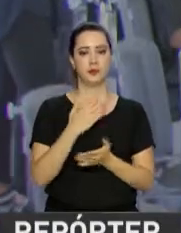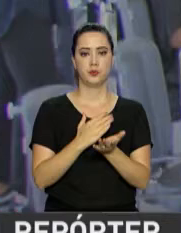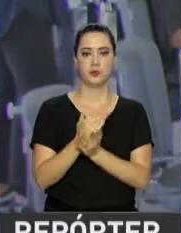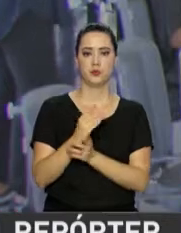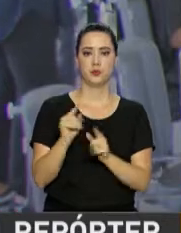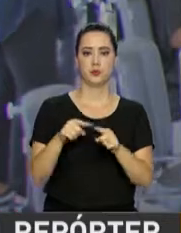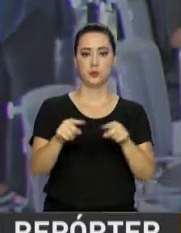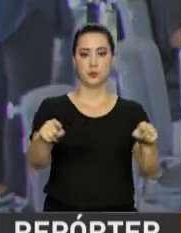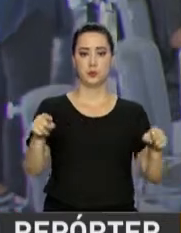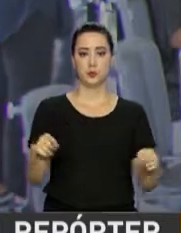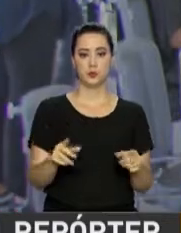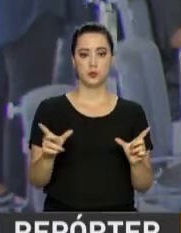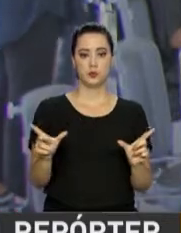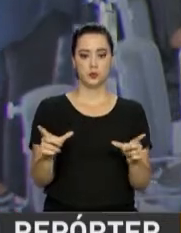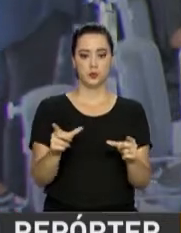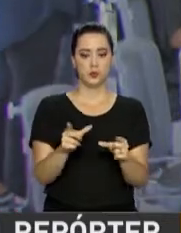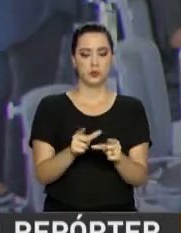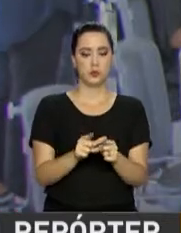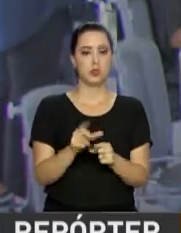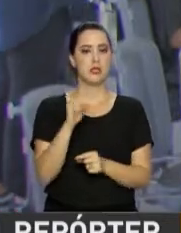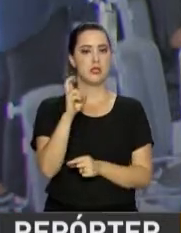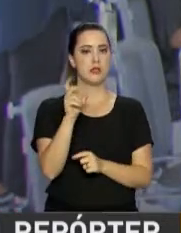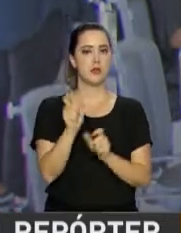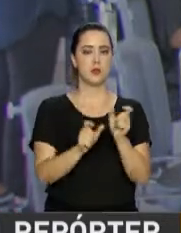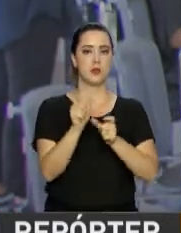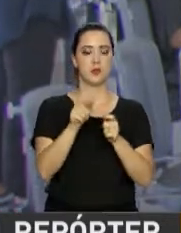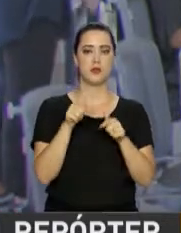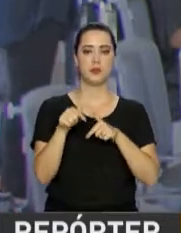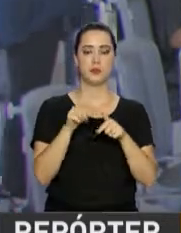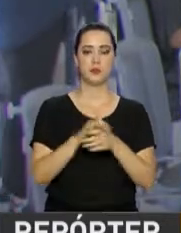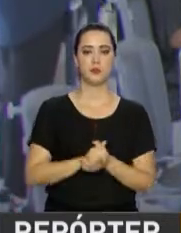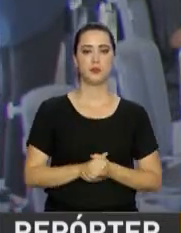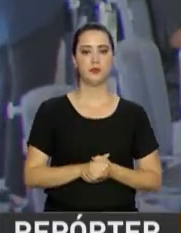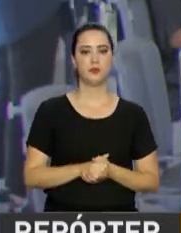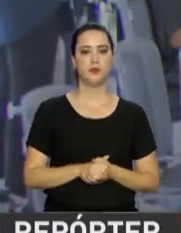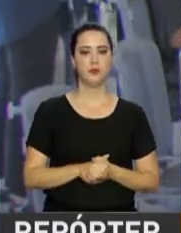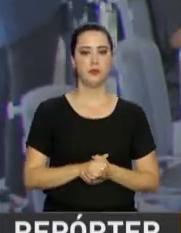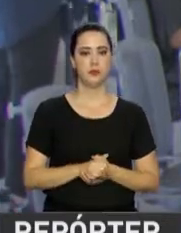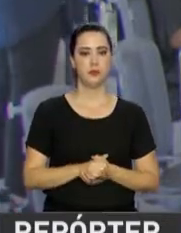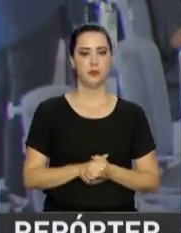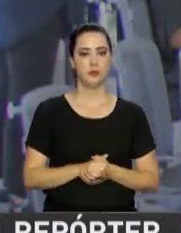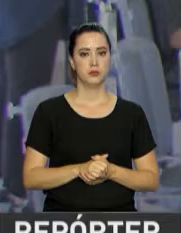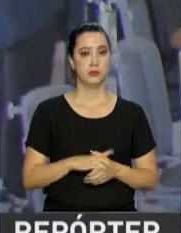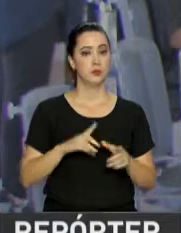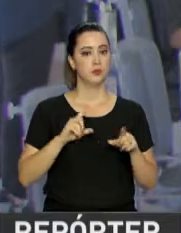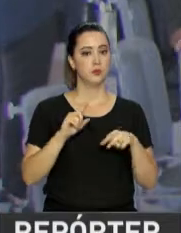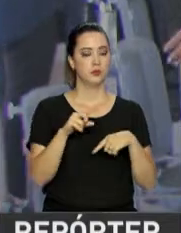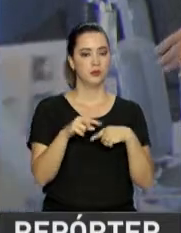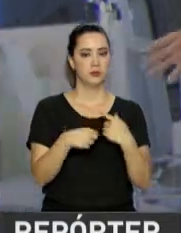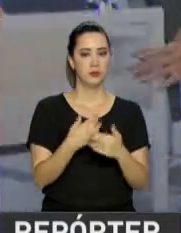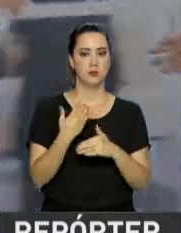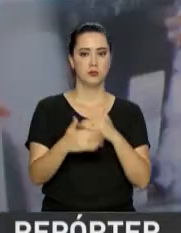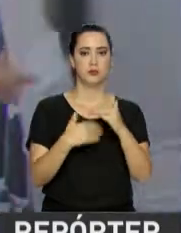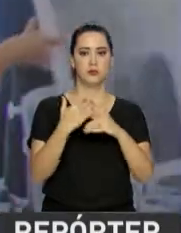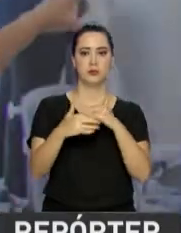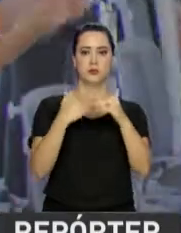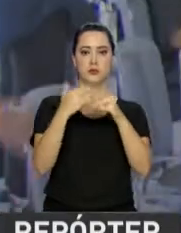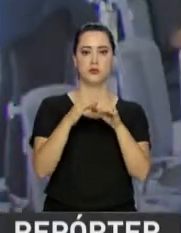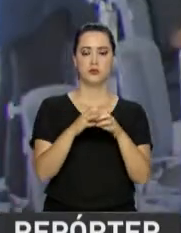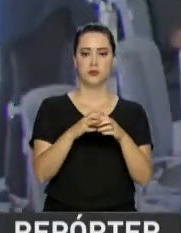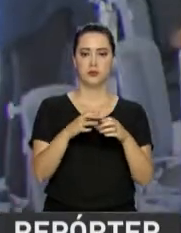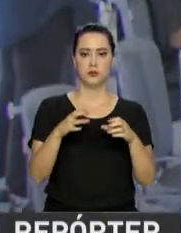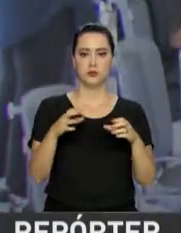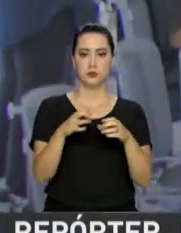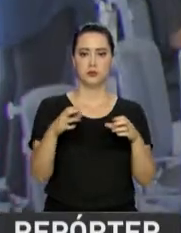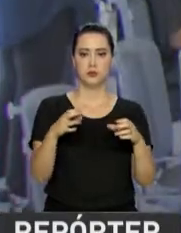um salão pequeno, tinha 5 funcionários. E aí passamos a aumentar esse espaço, pegamos